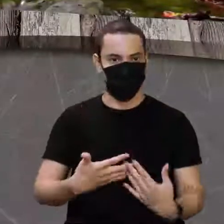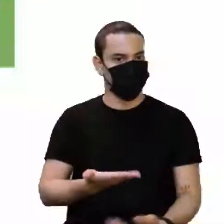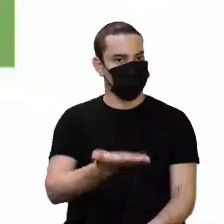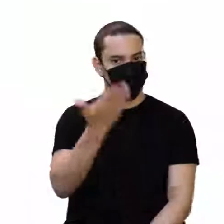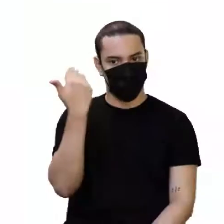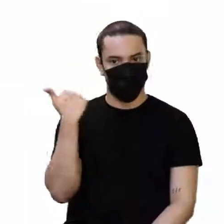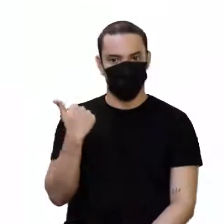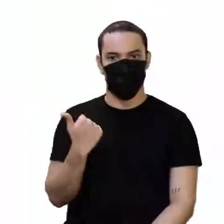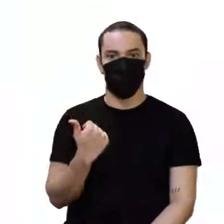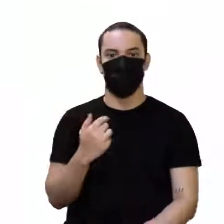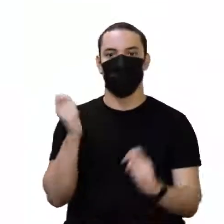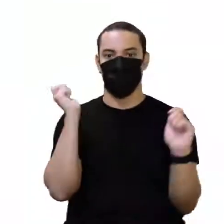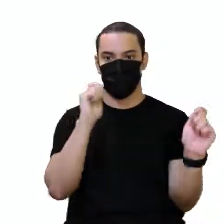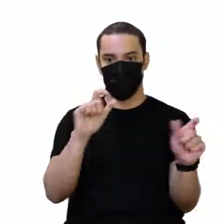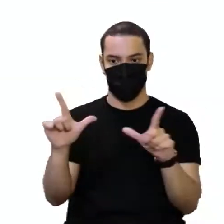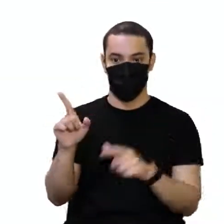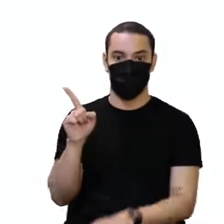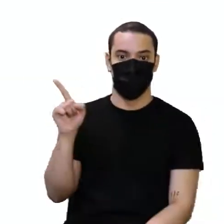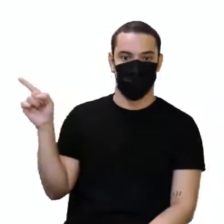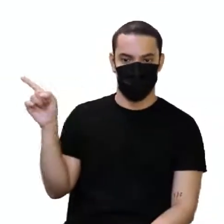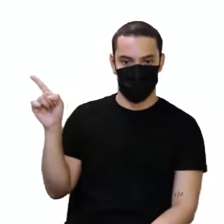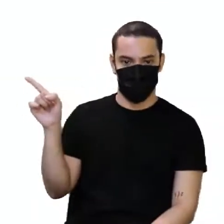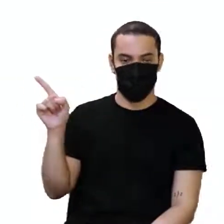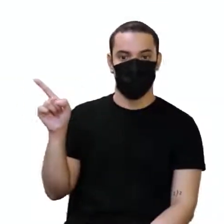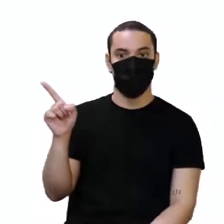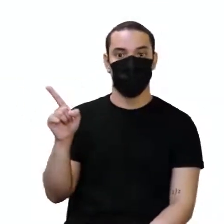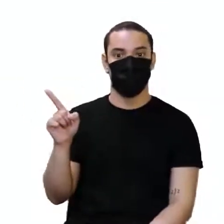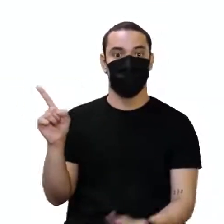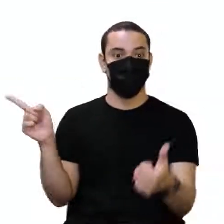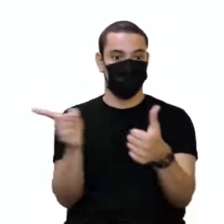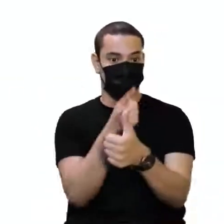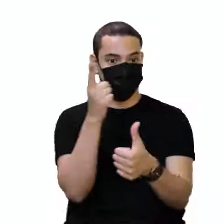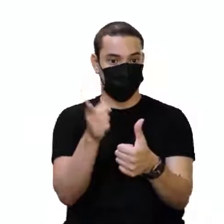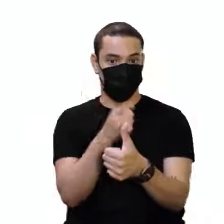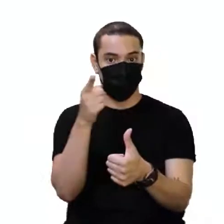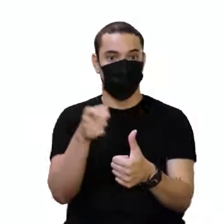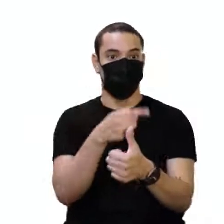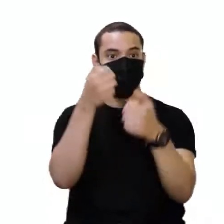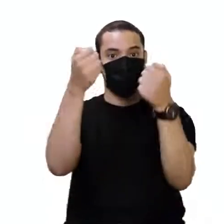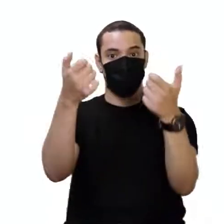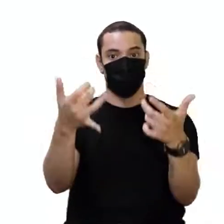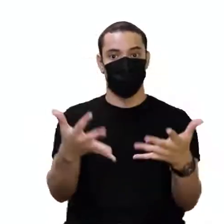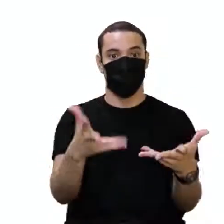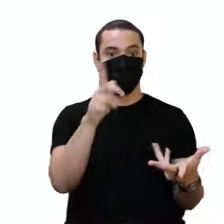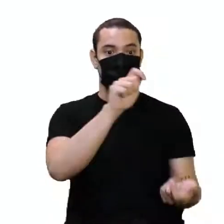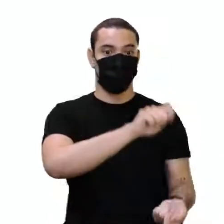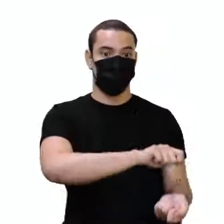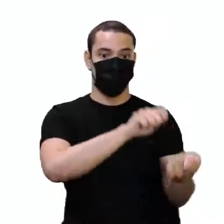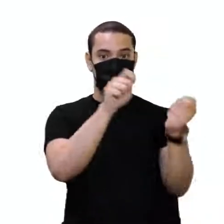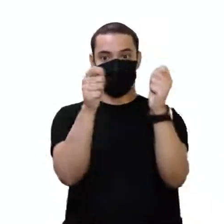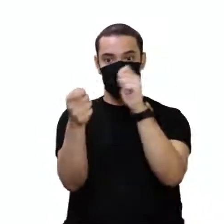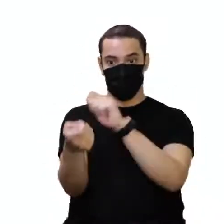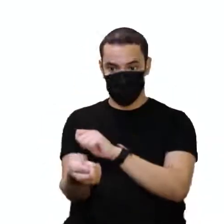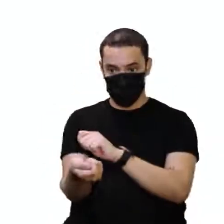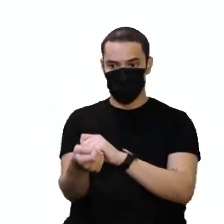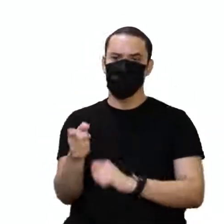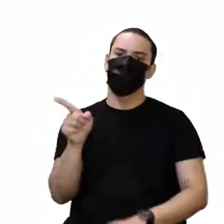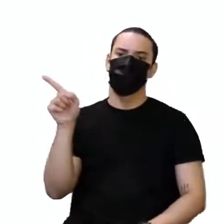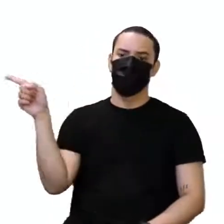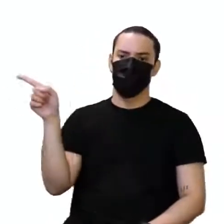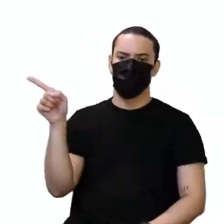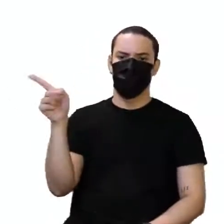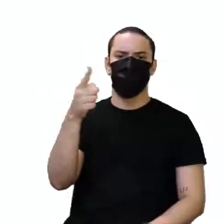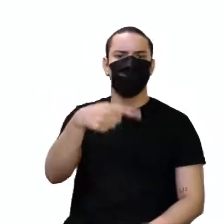lá? Joga lá na tela. Então, a gente vai falar inicialmente sobre as adaptações. E aí, nessa imagem, eu trouxe aqui